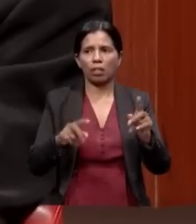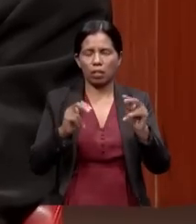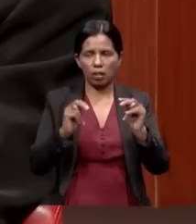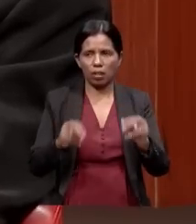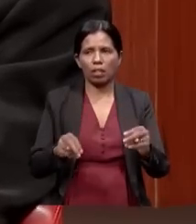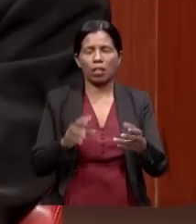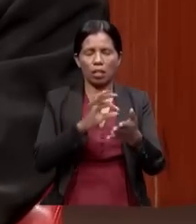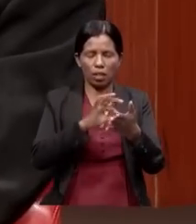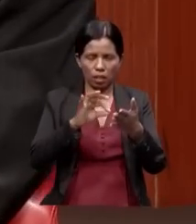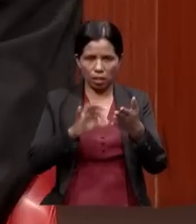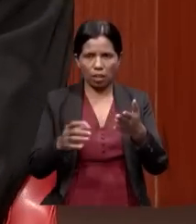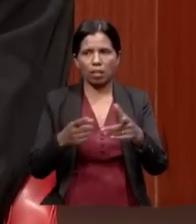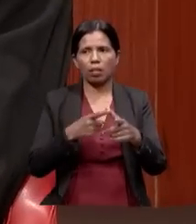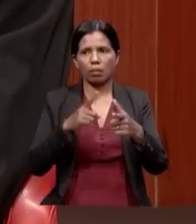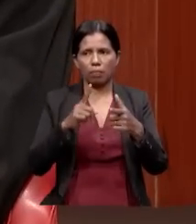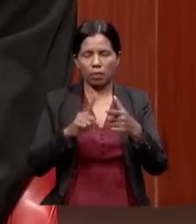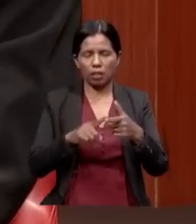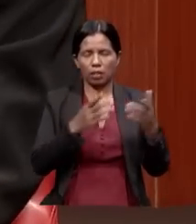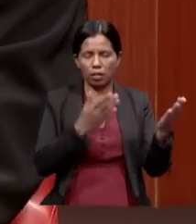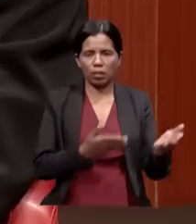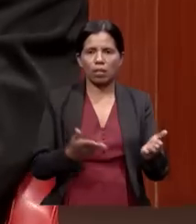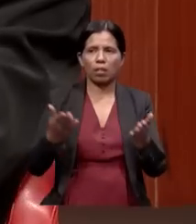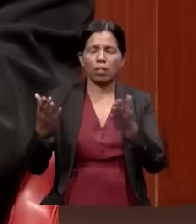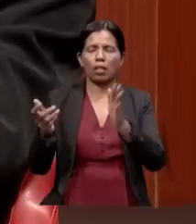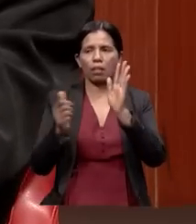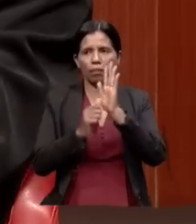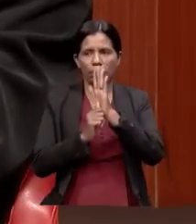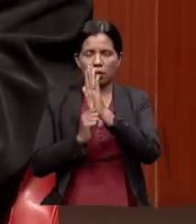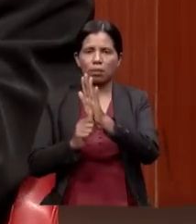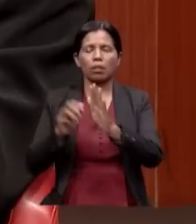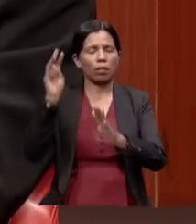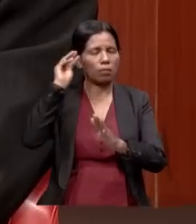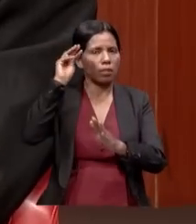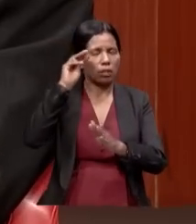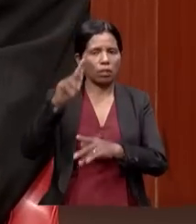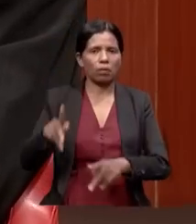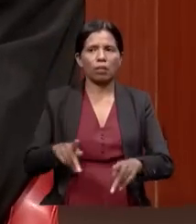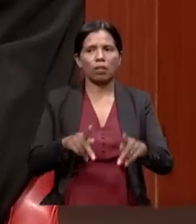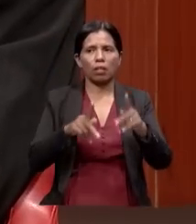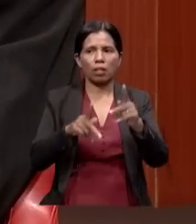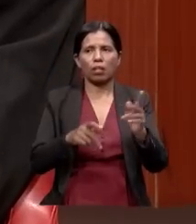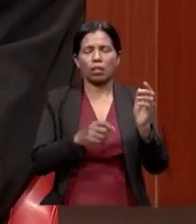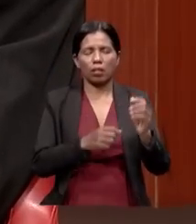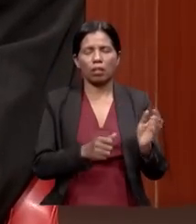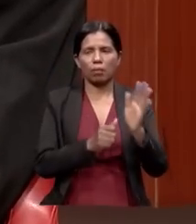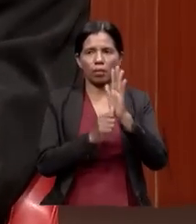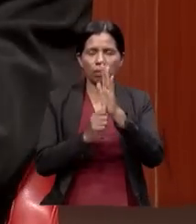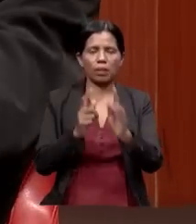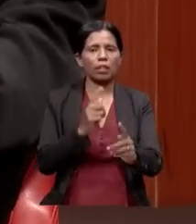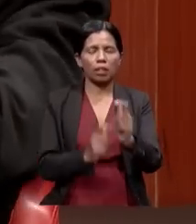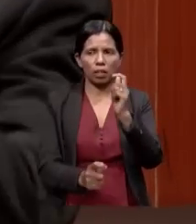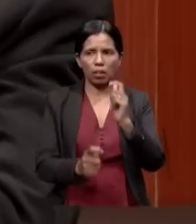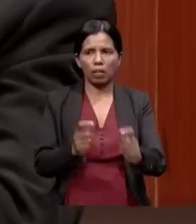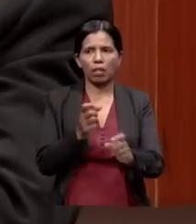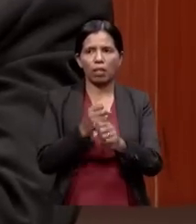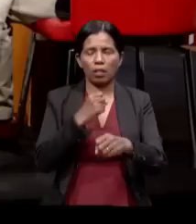que autos, depois imediatamente apresenta para o Ministério Público para a tua presença, apresenta para o tribunal, holy